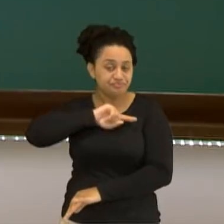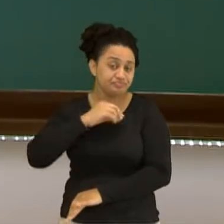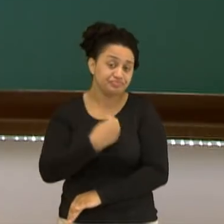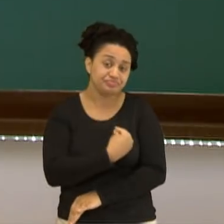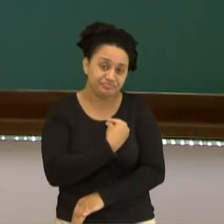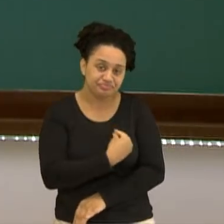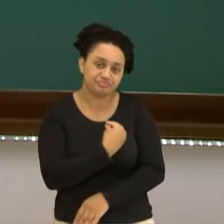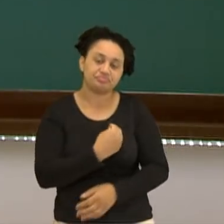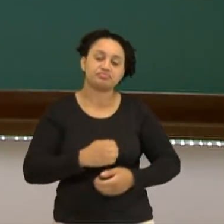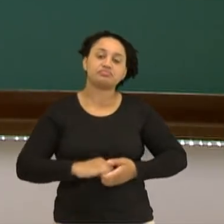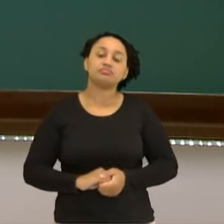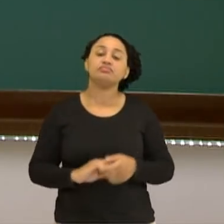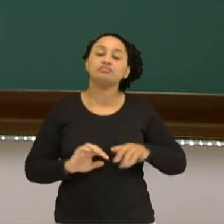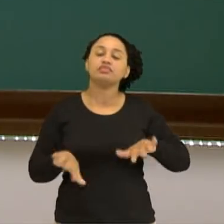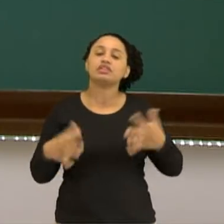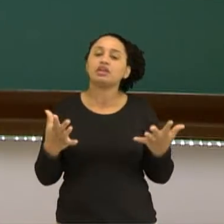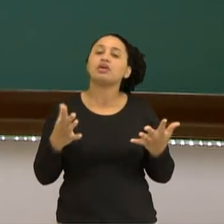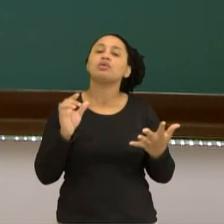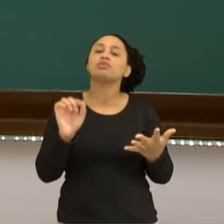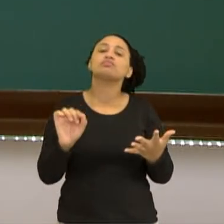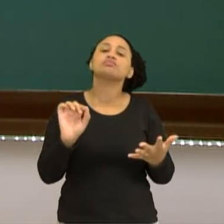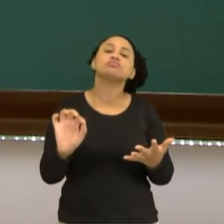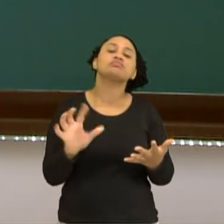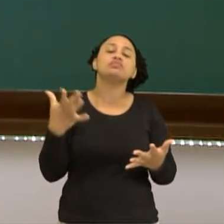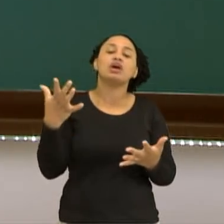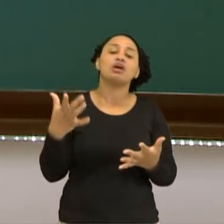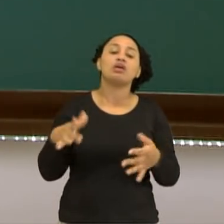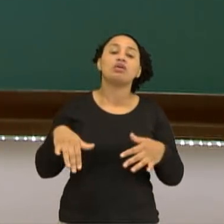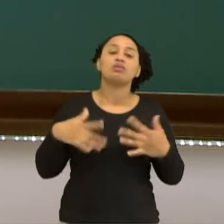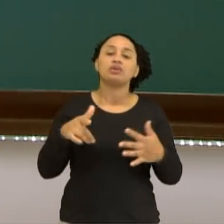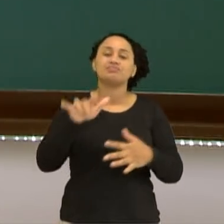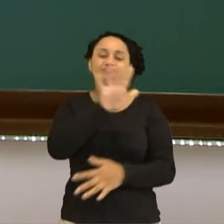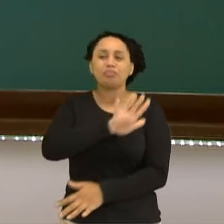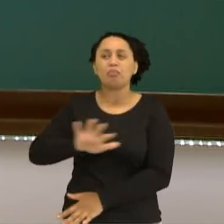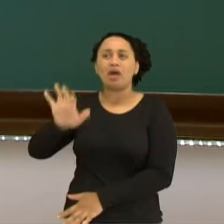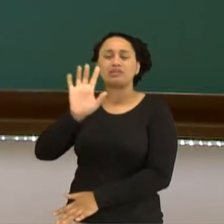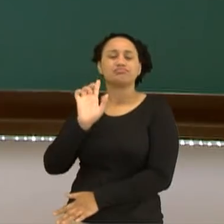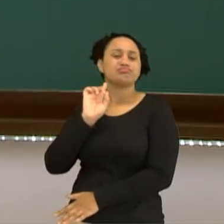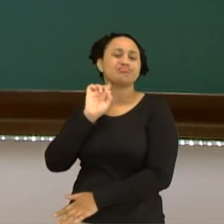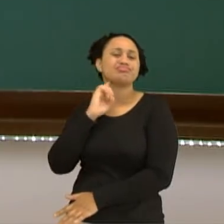já posso dizer para vocês que quando nós falamos em ar contaminado,